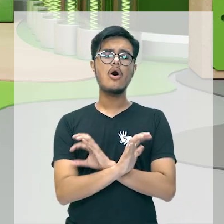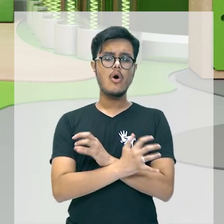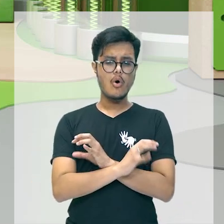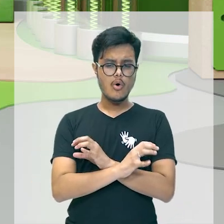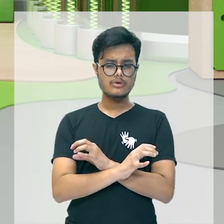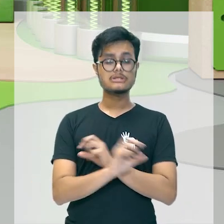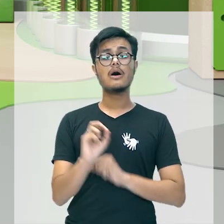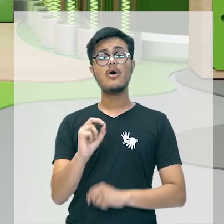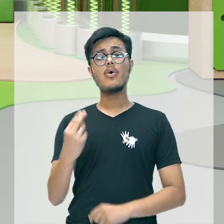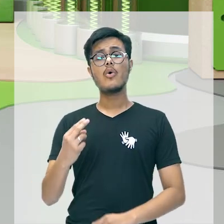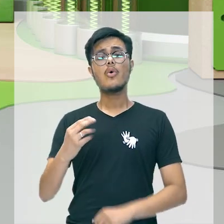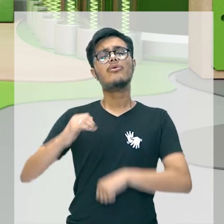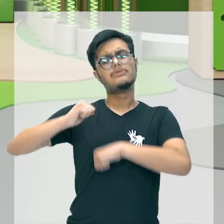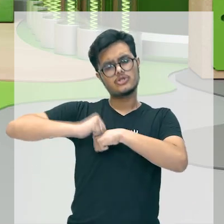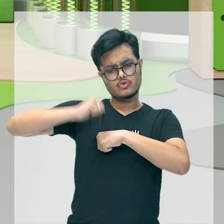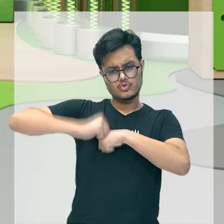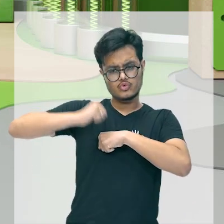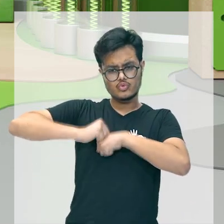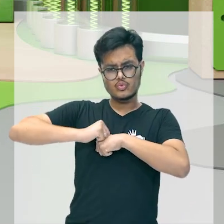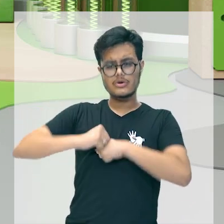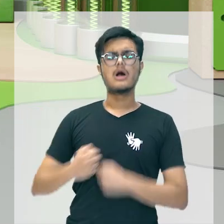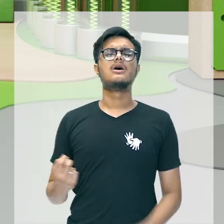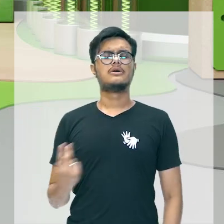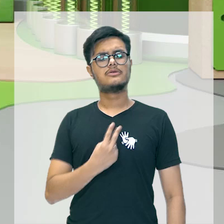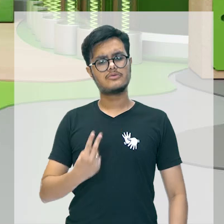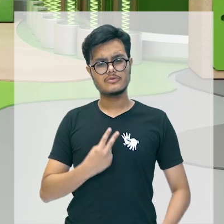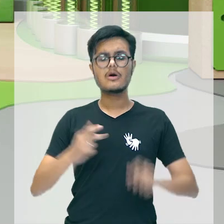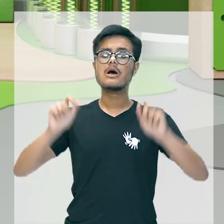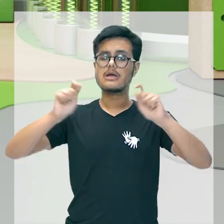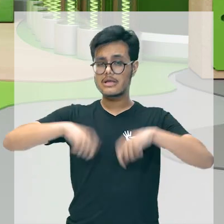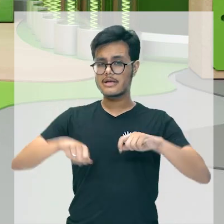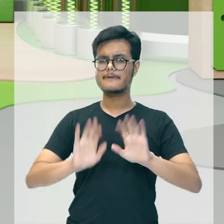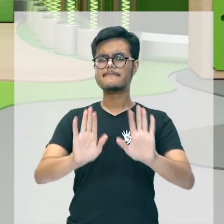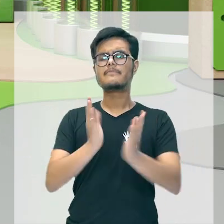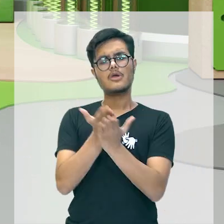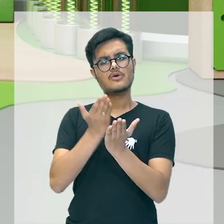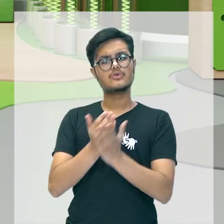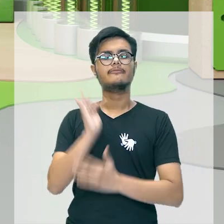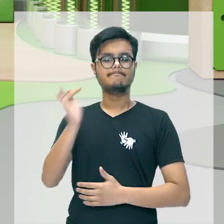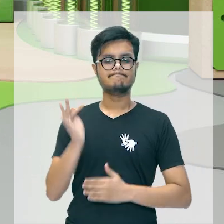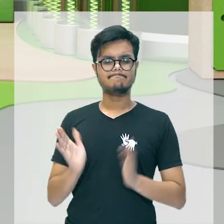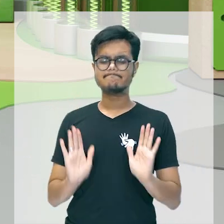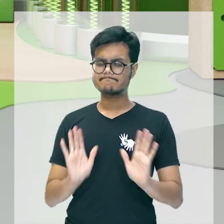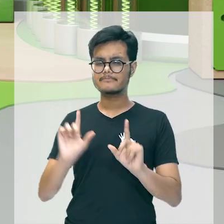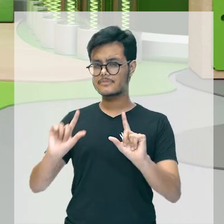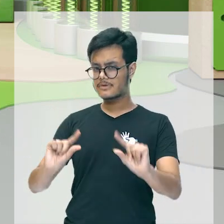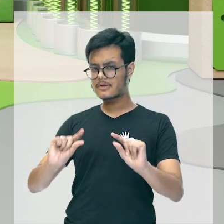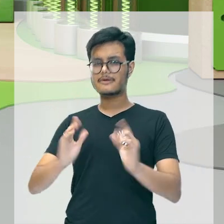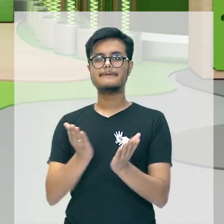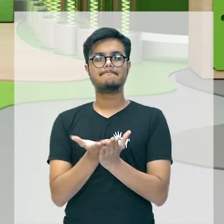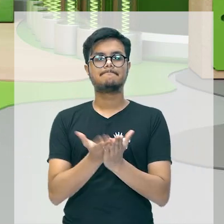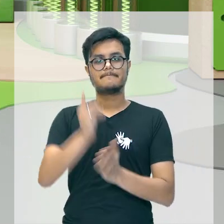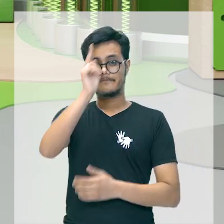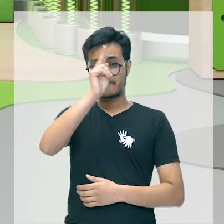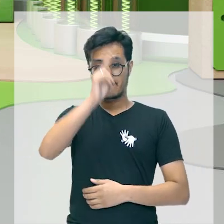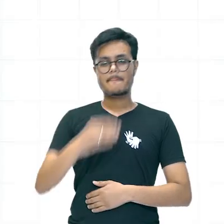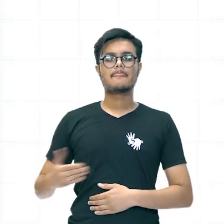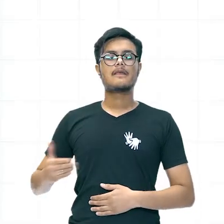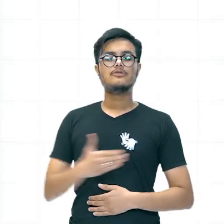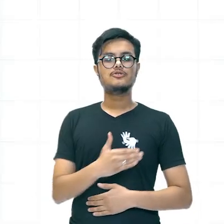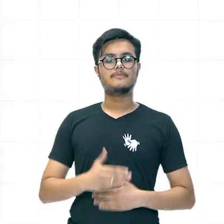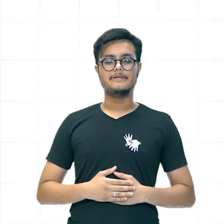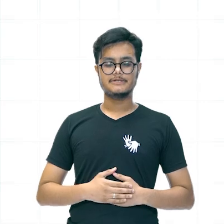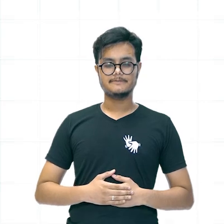óssea, cartilaginosa ou mista, né? O caso aí que a gente vai ver, vai aprofundar um pouquinho aí, relembrar sobre os